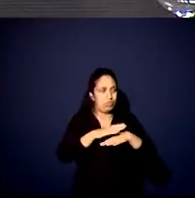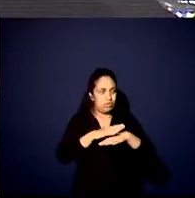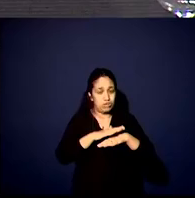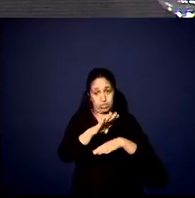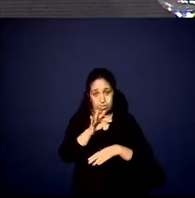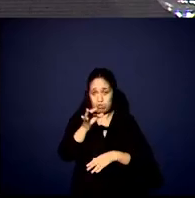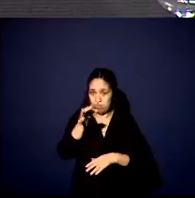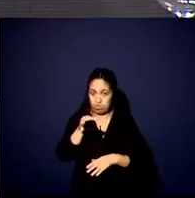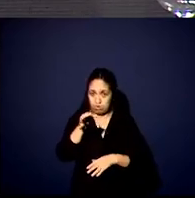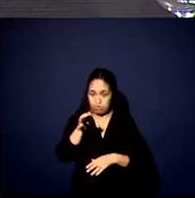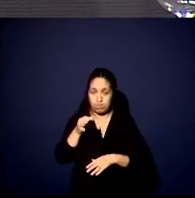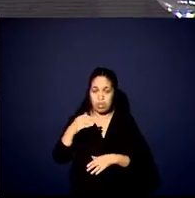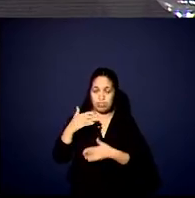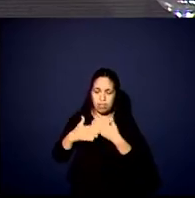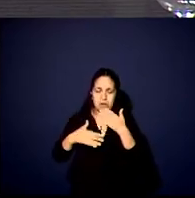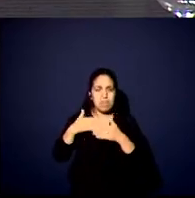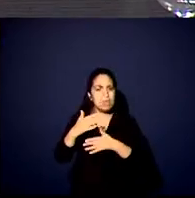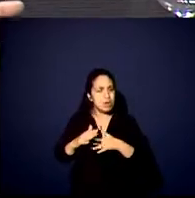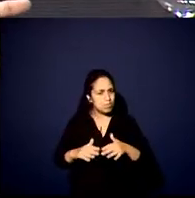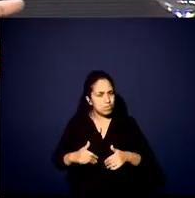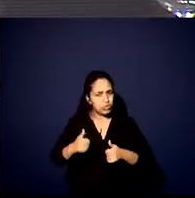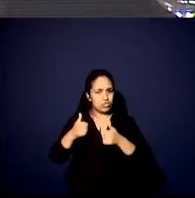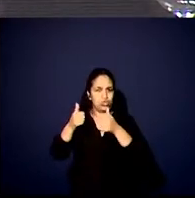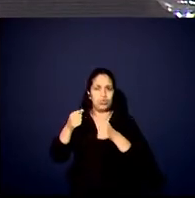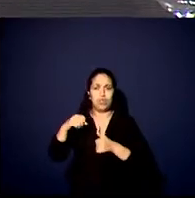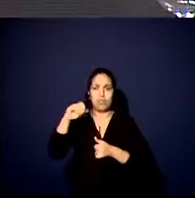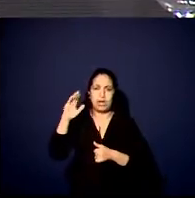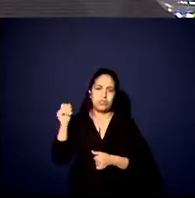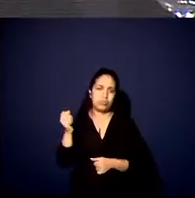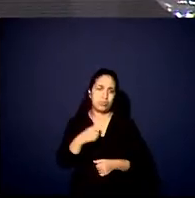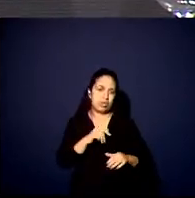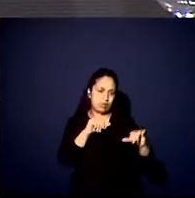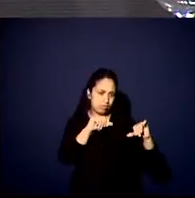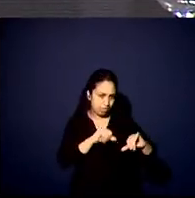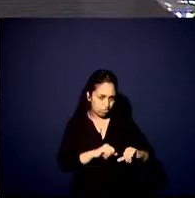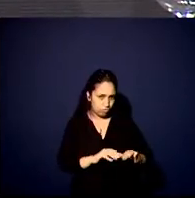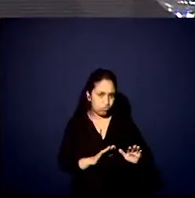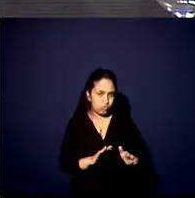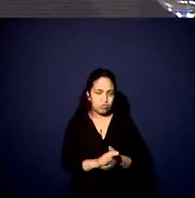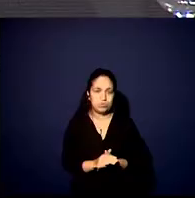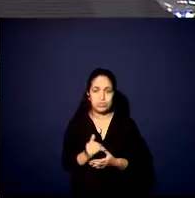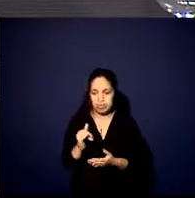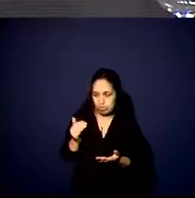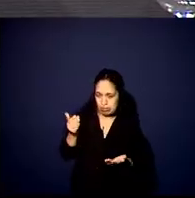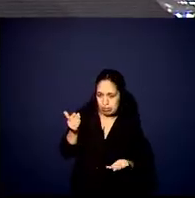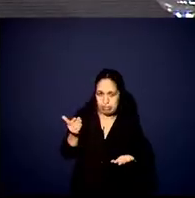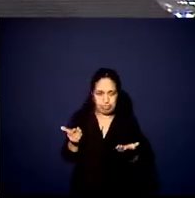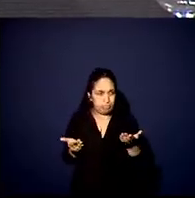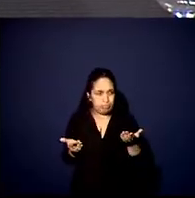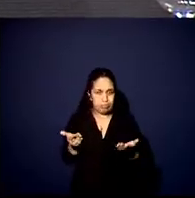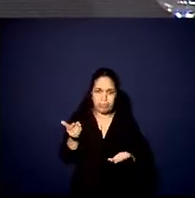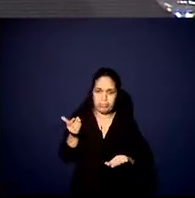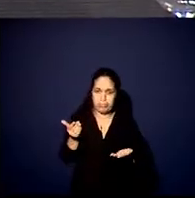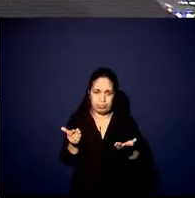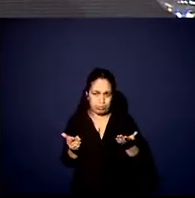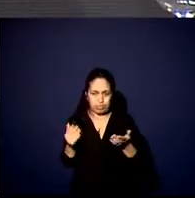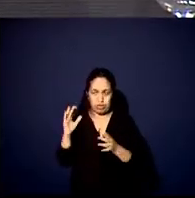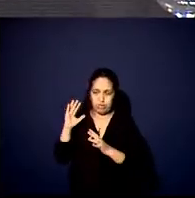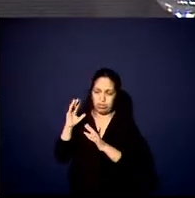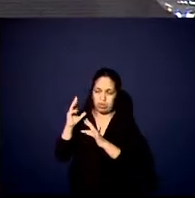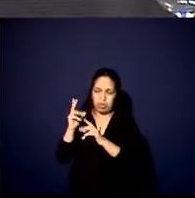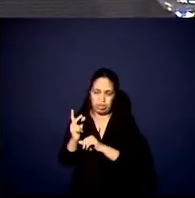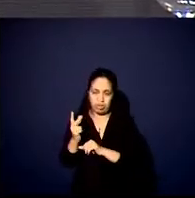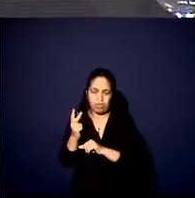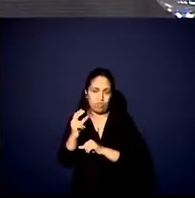que os resultados são mais positivos do que negativos se fosse possível fazer um balanço desses 20 anos